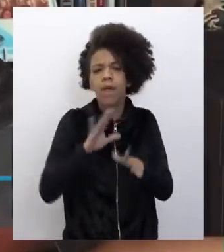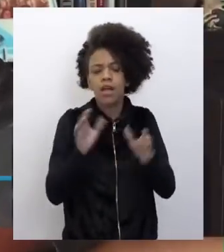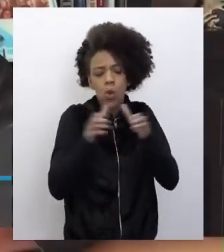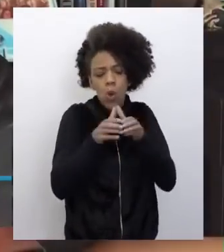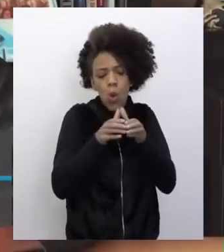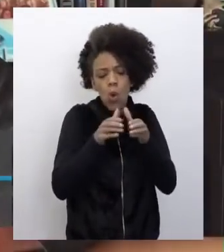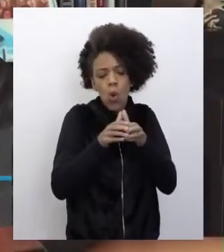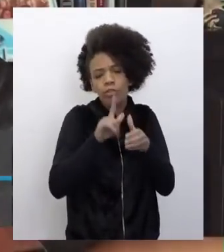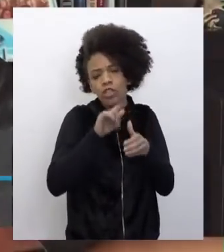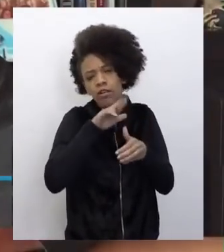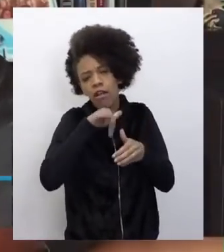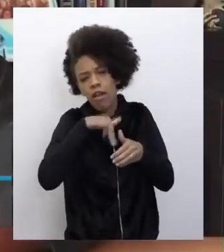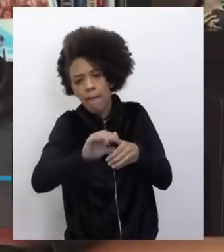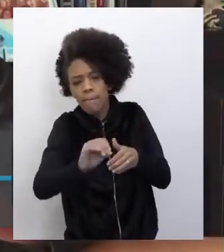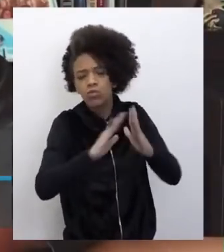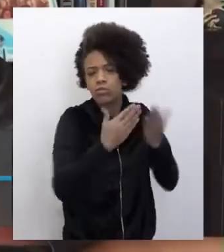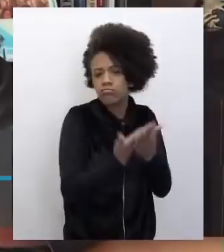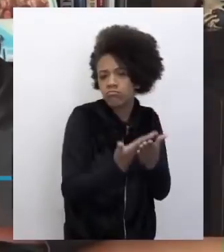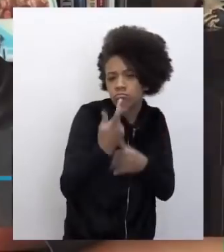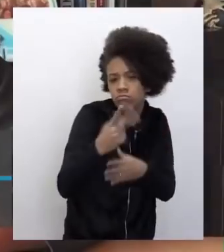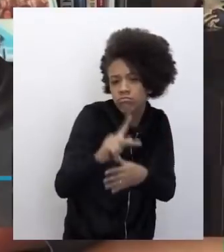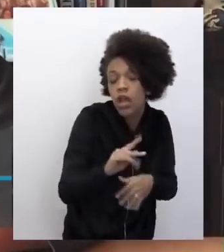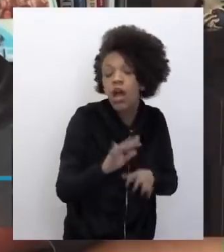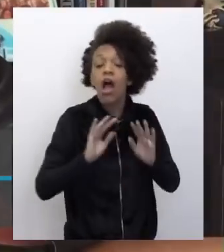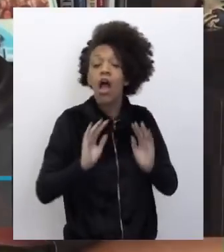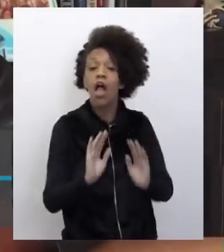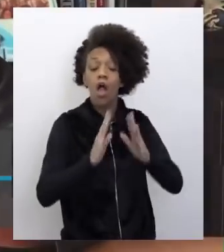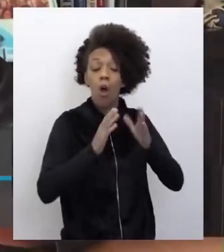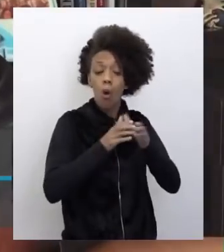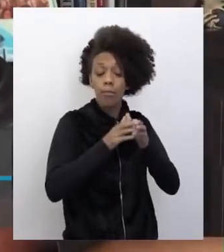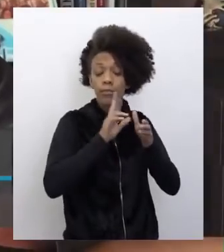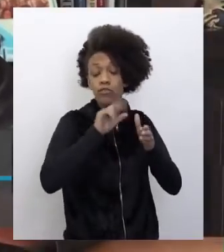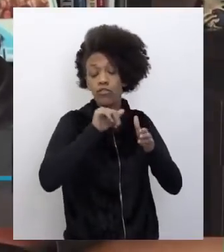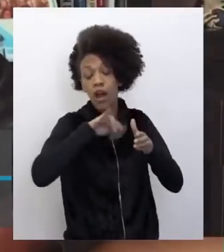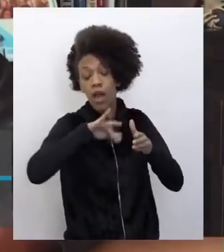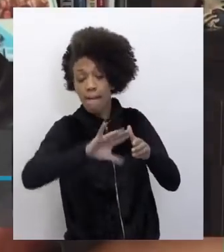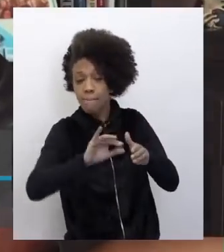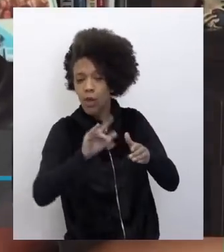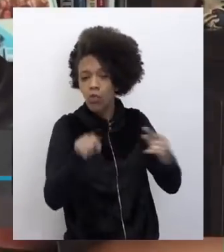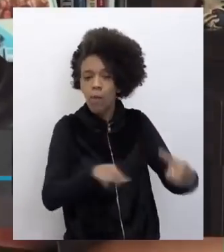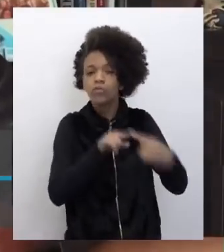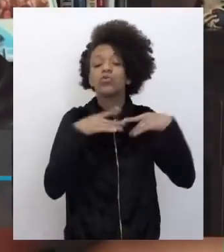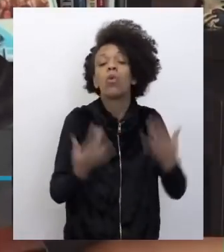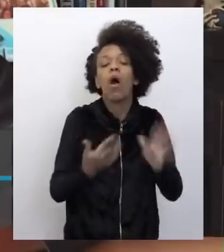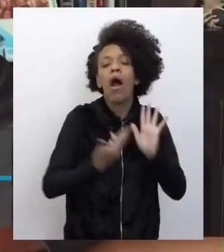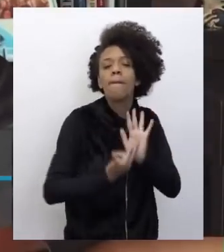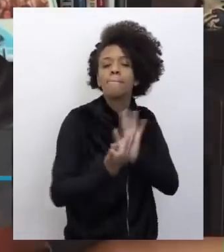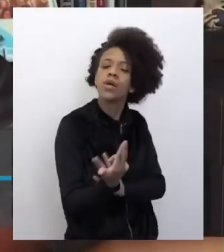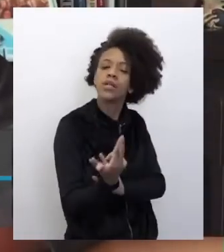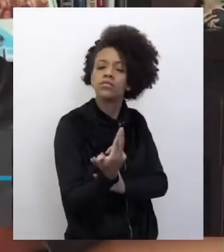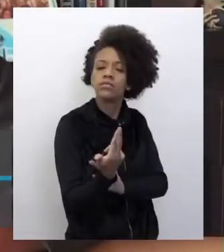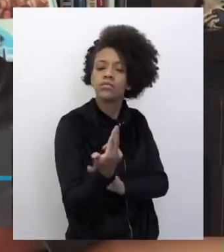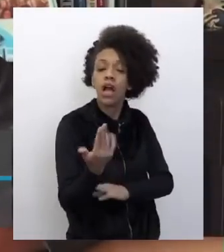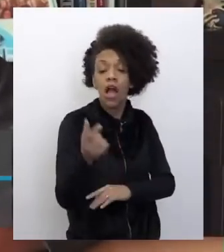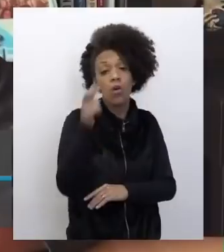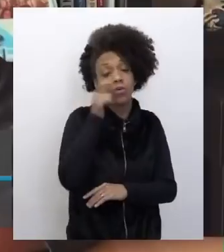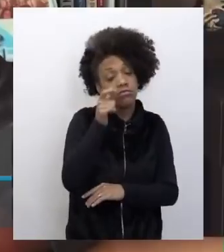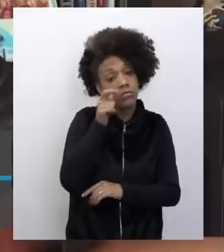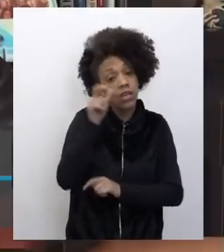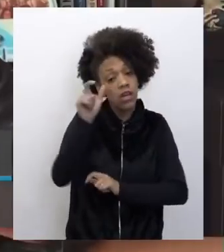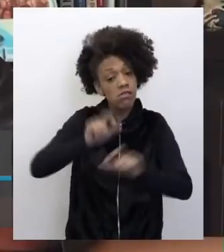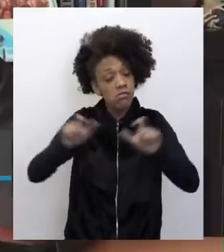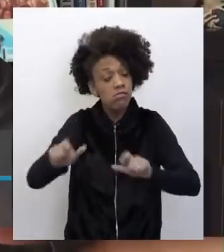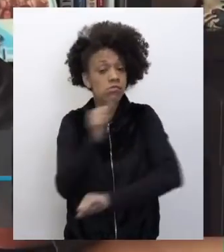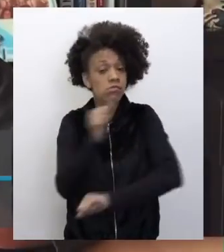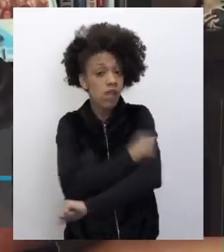da sua escola ou do seu colégio. Os grêmios estudantis, eles têm justamente o objetivo de representar os interesses dos estudantes,